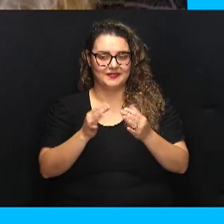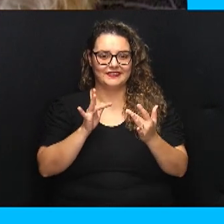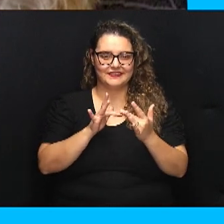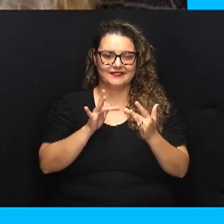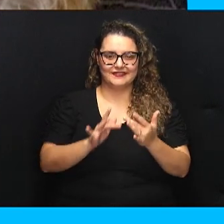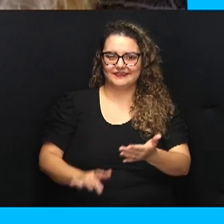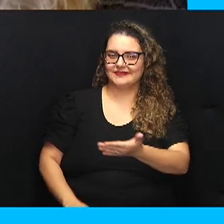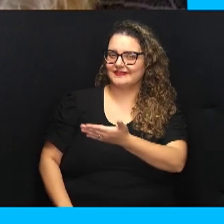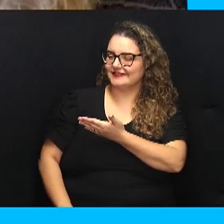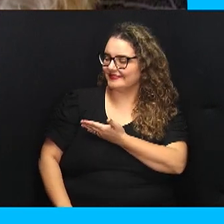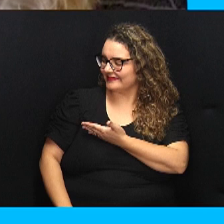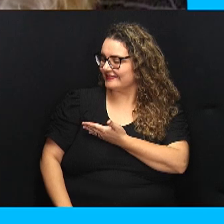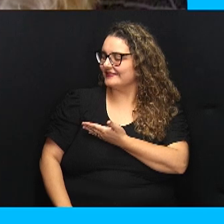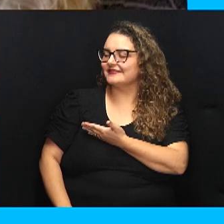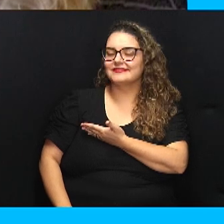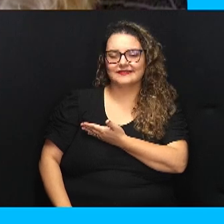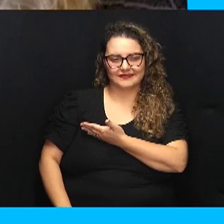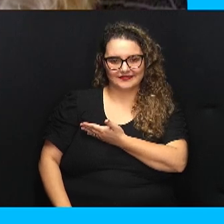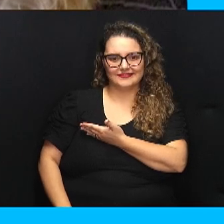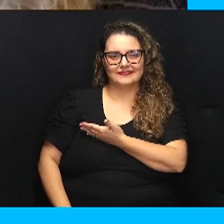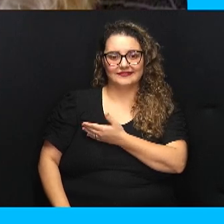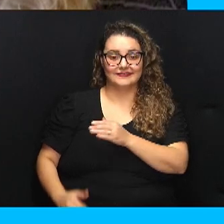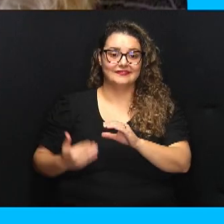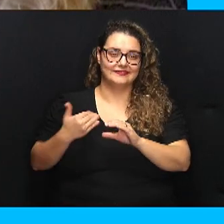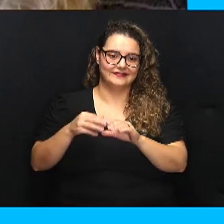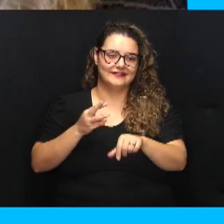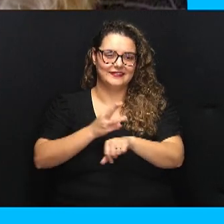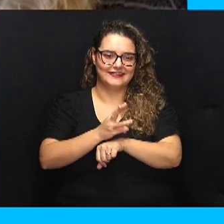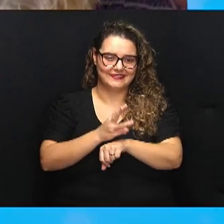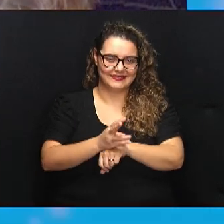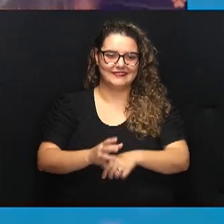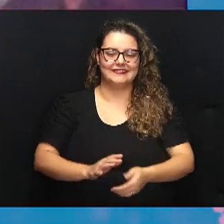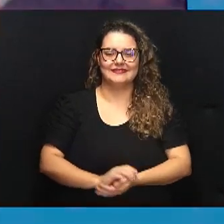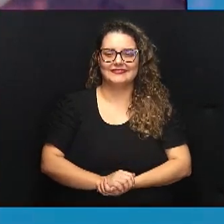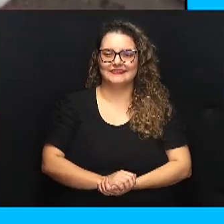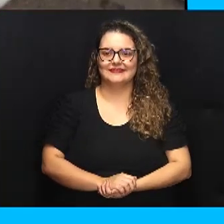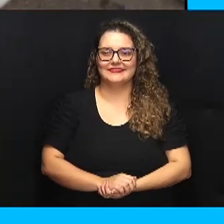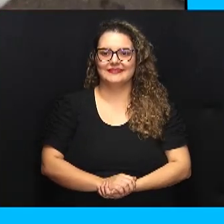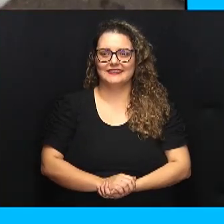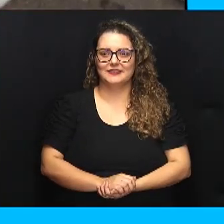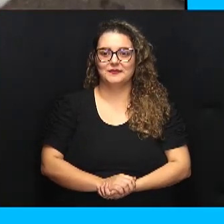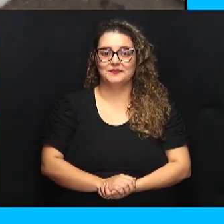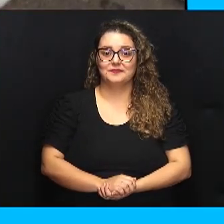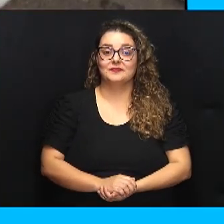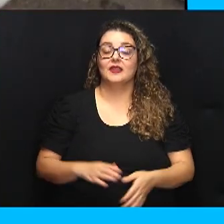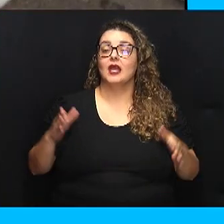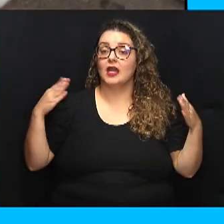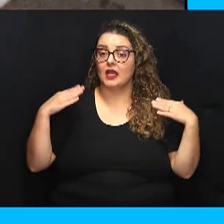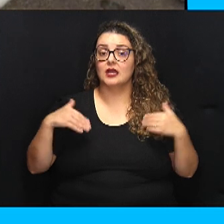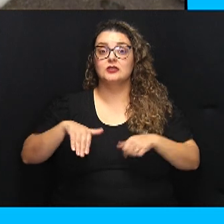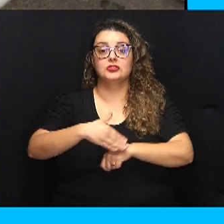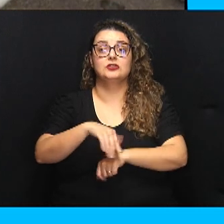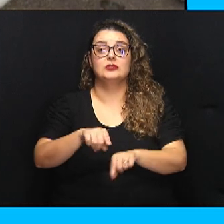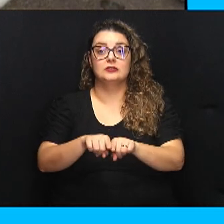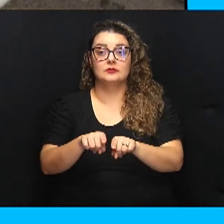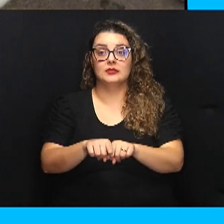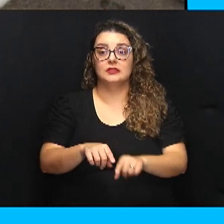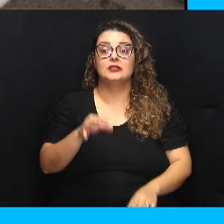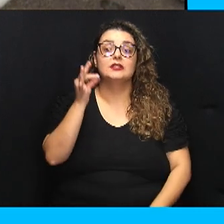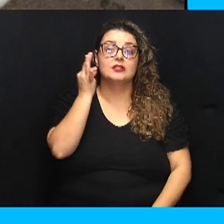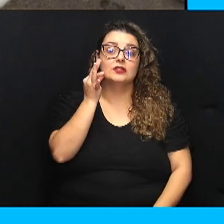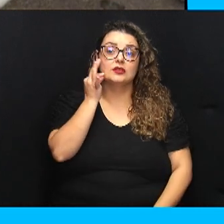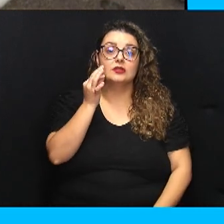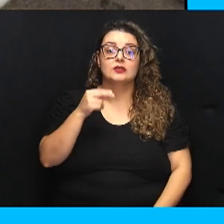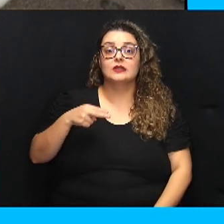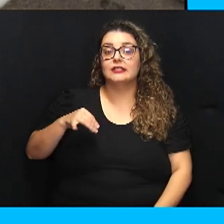contato com o Edson Henrique, no e-mail e no WhatsApp que aparece aí no seu vídeo. A Anjos de Rua também tem a cadela Nina, que busca